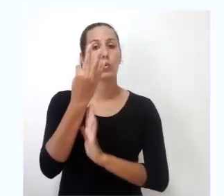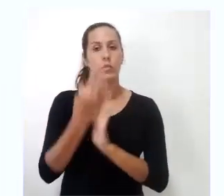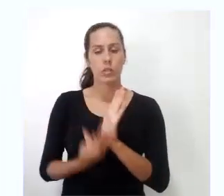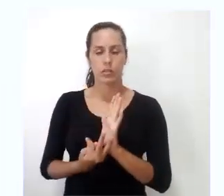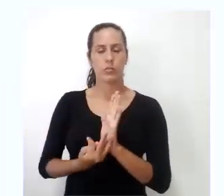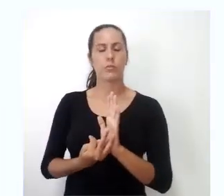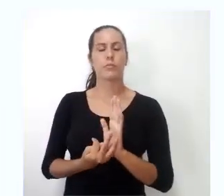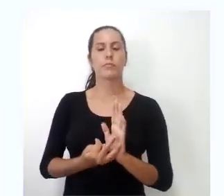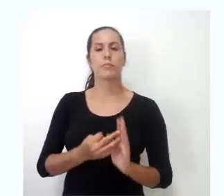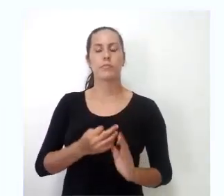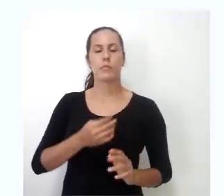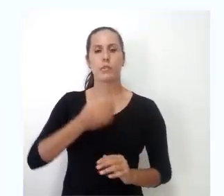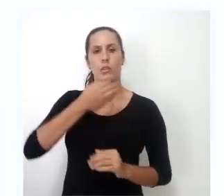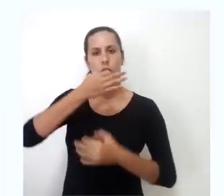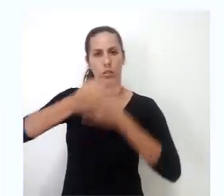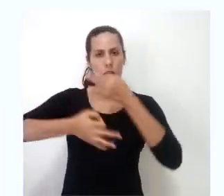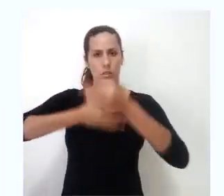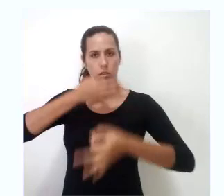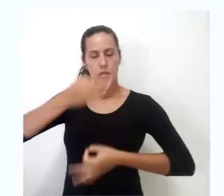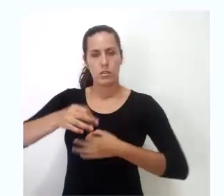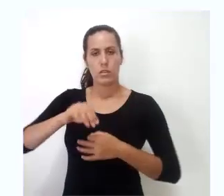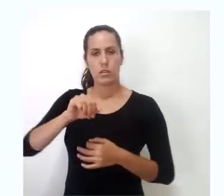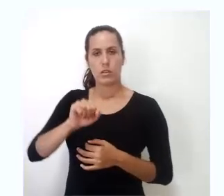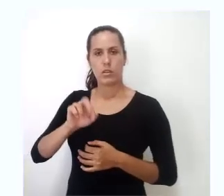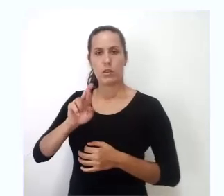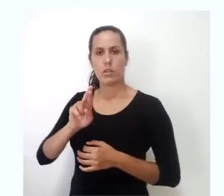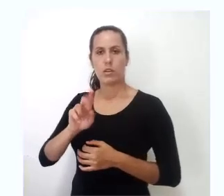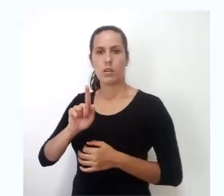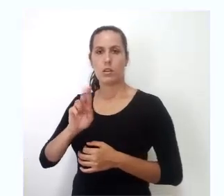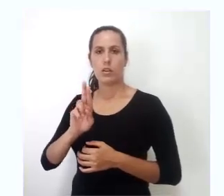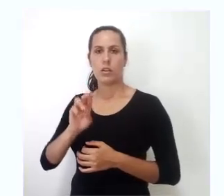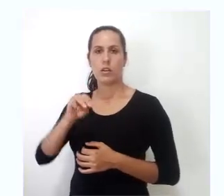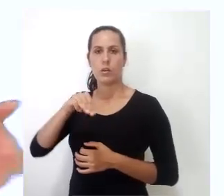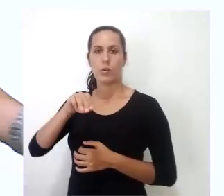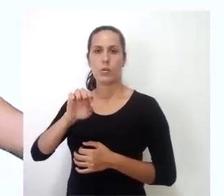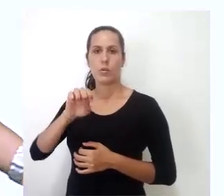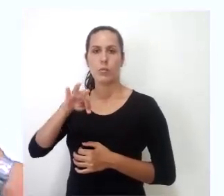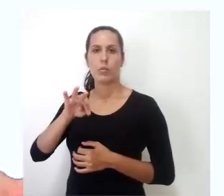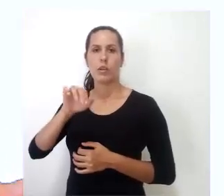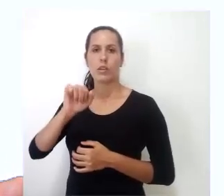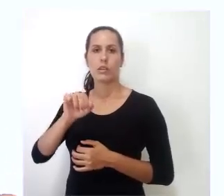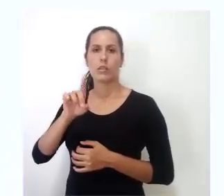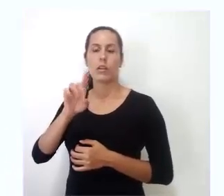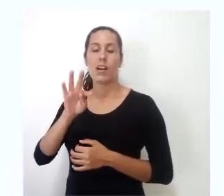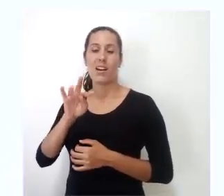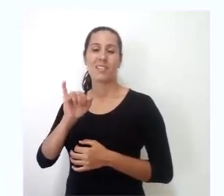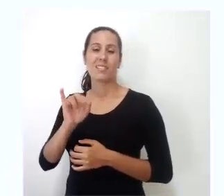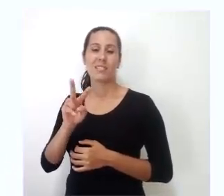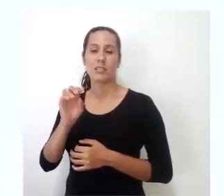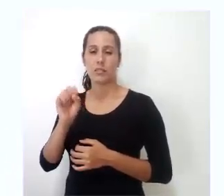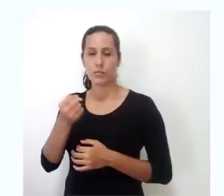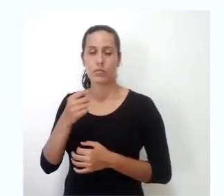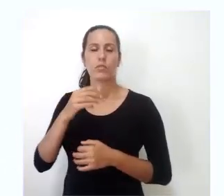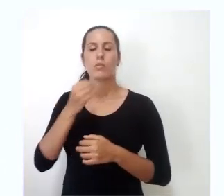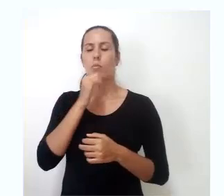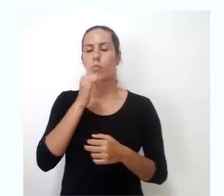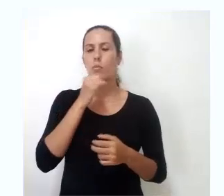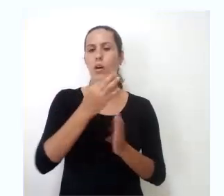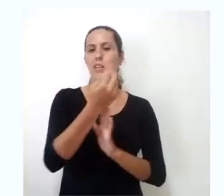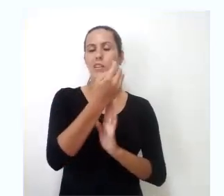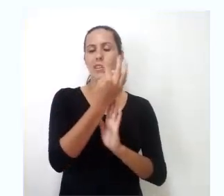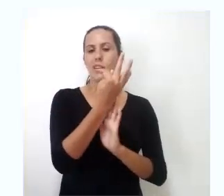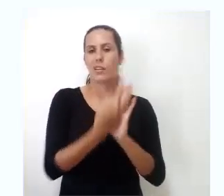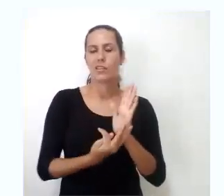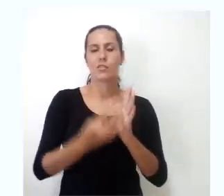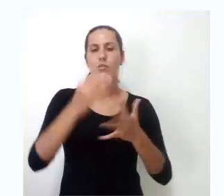texto argumentativo. Lembre-se do texto argumentativo que você vai se deparar em concursos vestibulares.